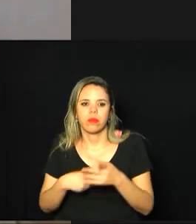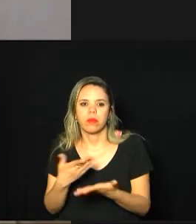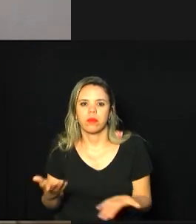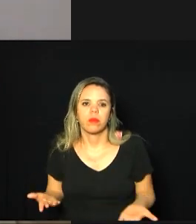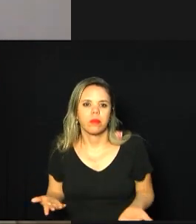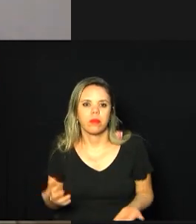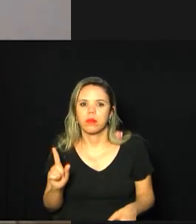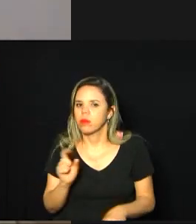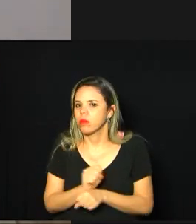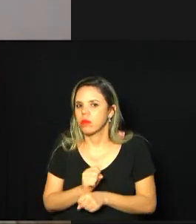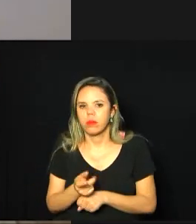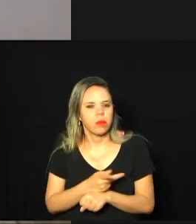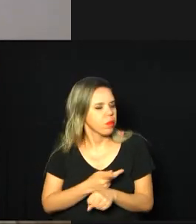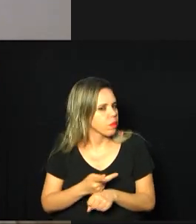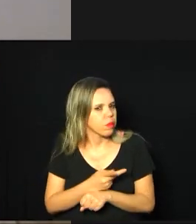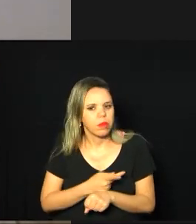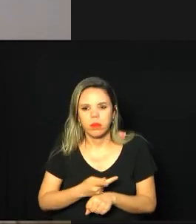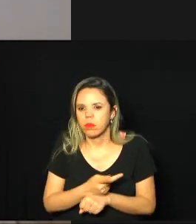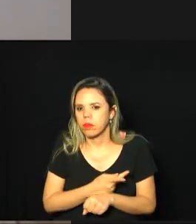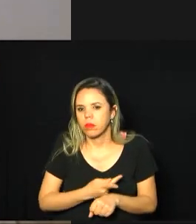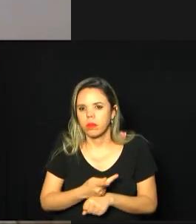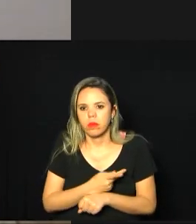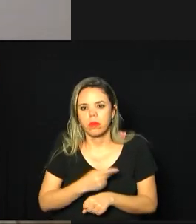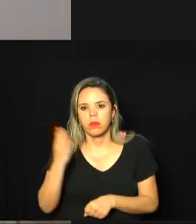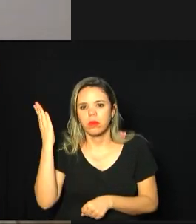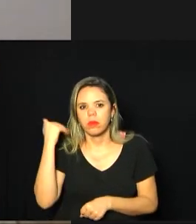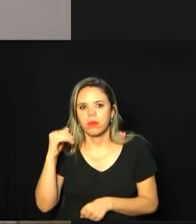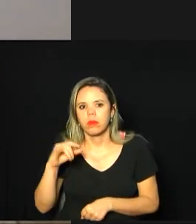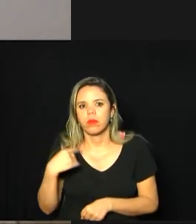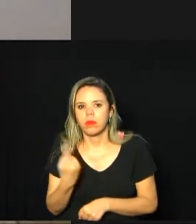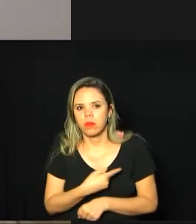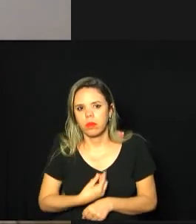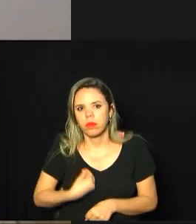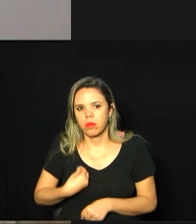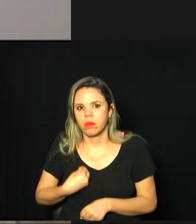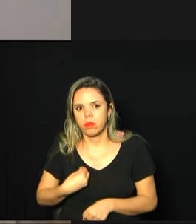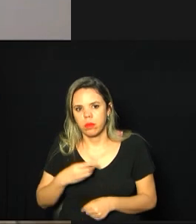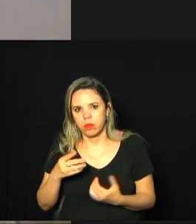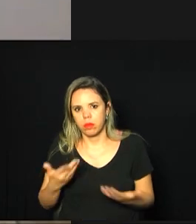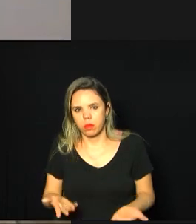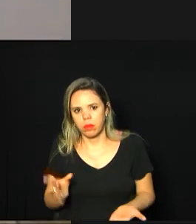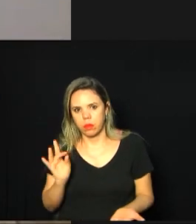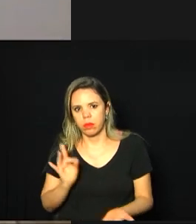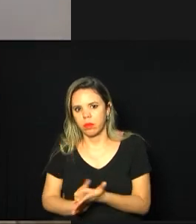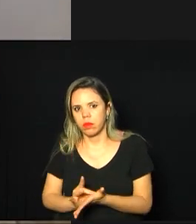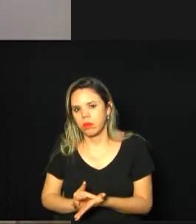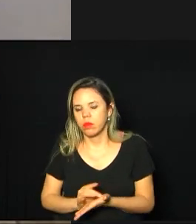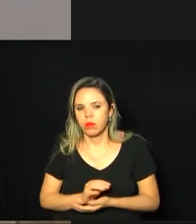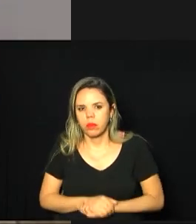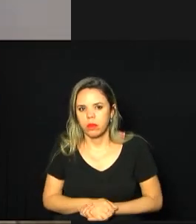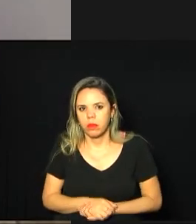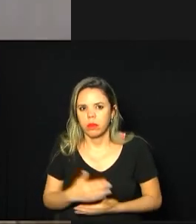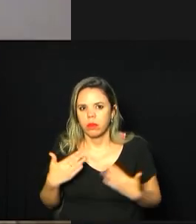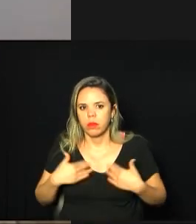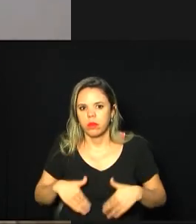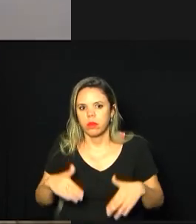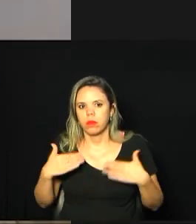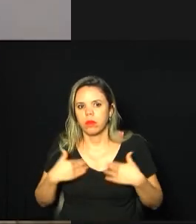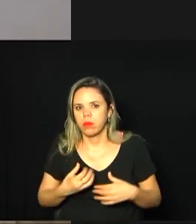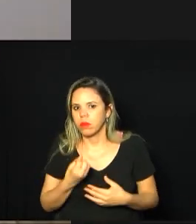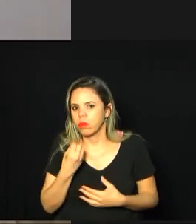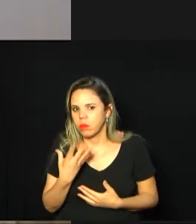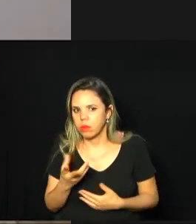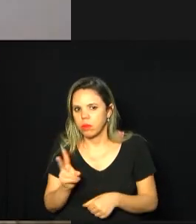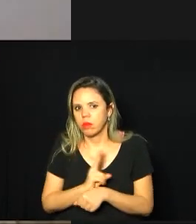não pararem de procurar para saber se nós estamos numa situação realmente tranquila e boa